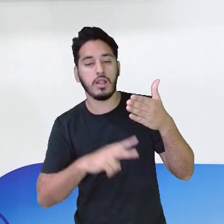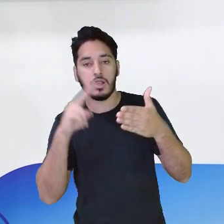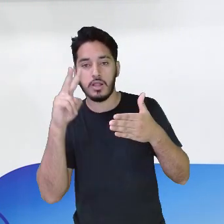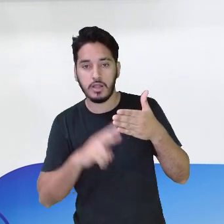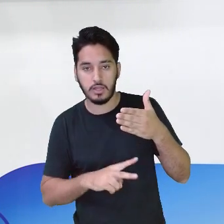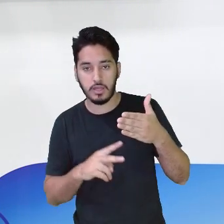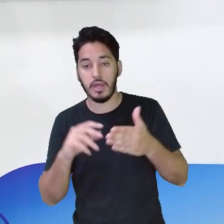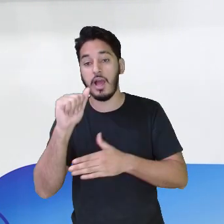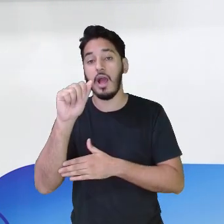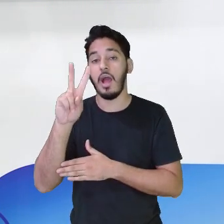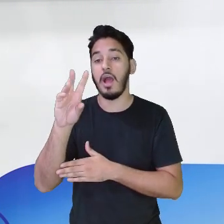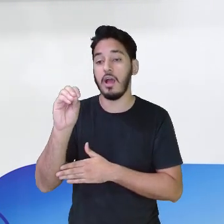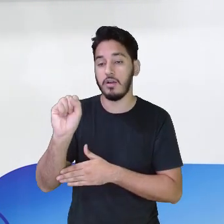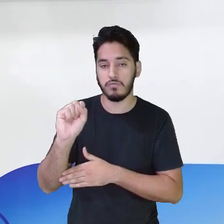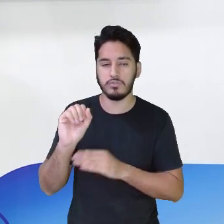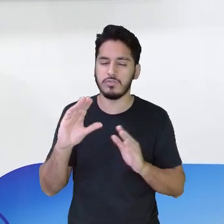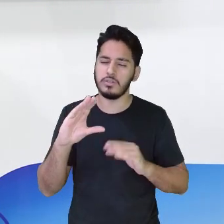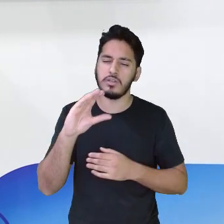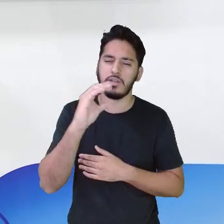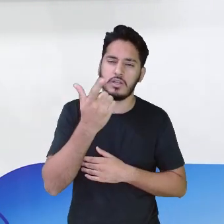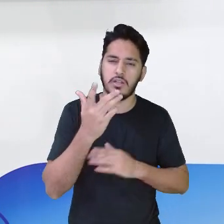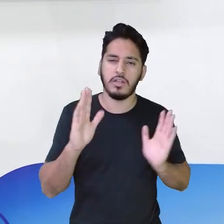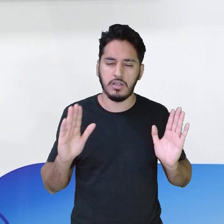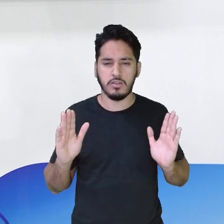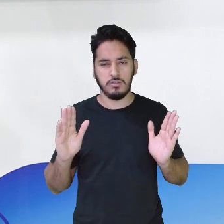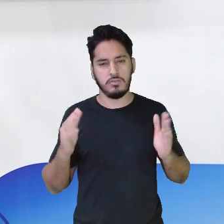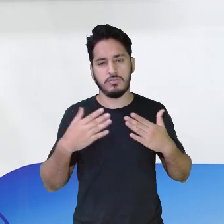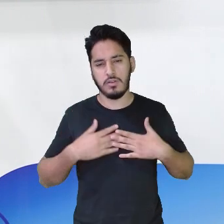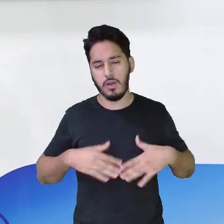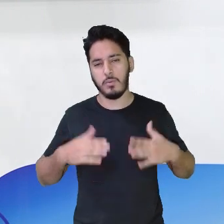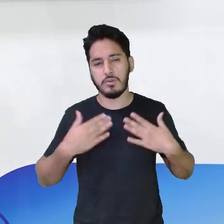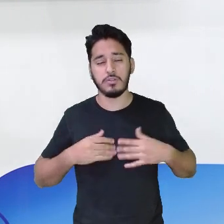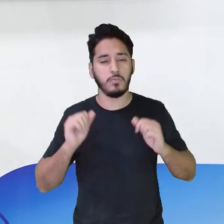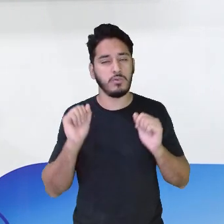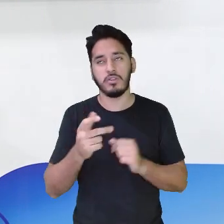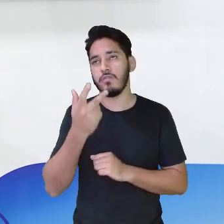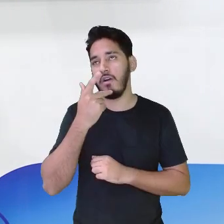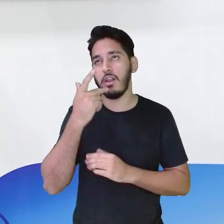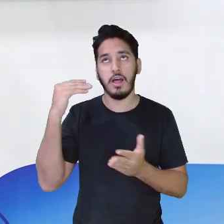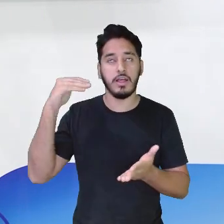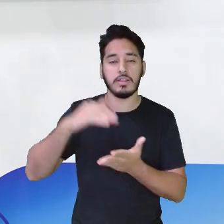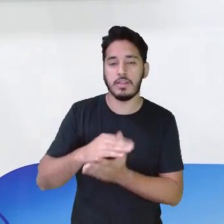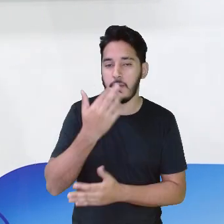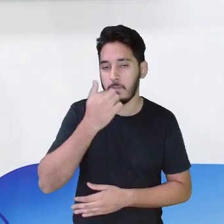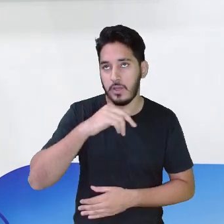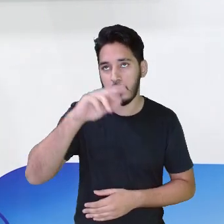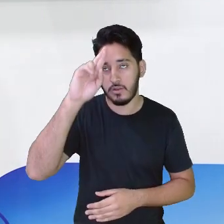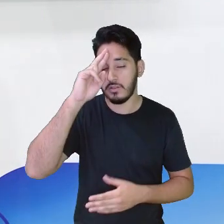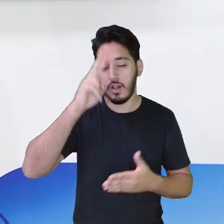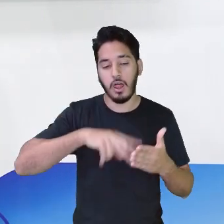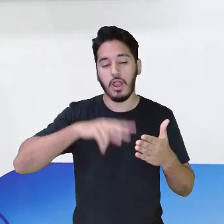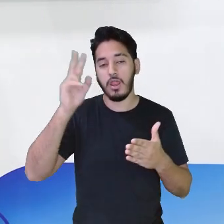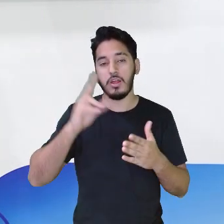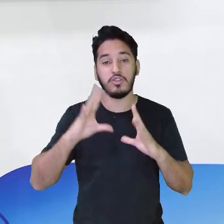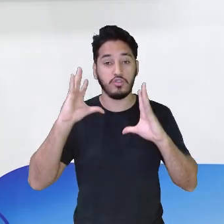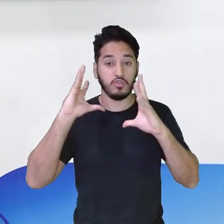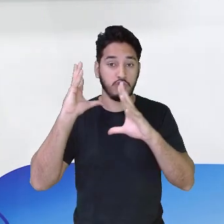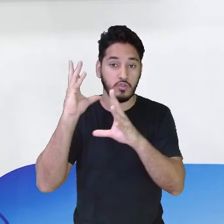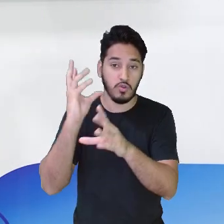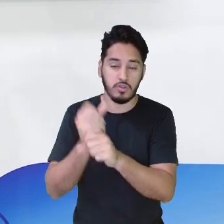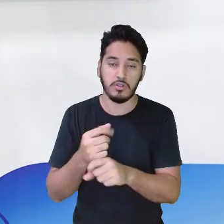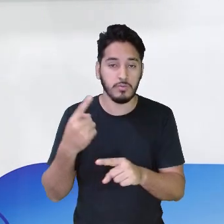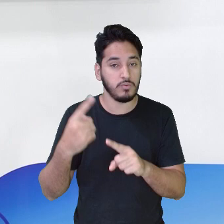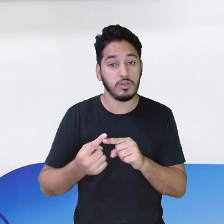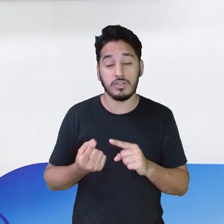mais avos, certo? Mas claro, a gente poderia ficar aqui até meio-dia, eu não conseguiria ler todas as frações,